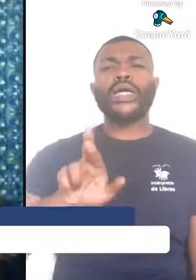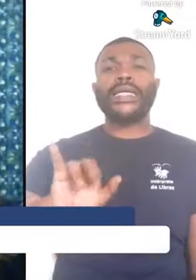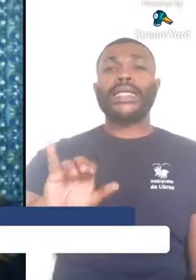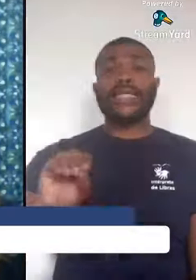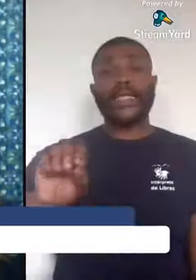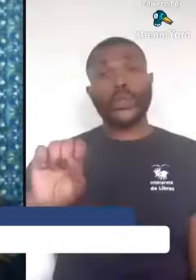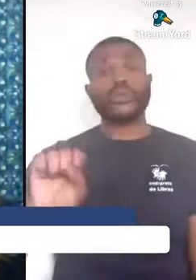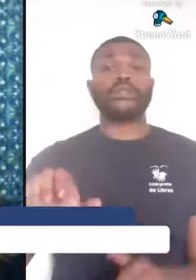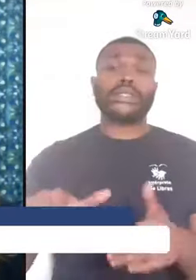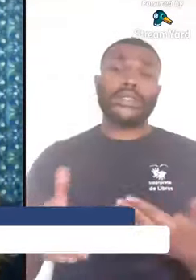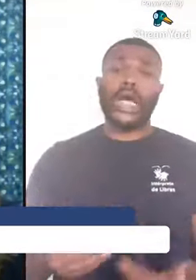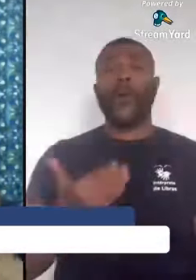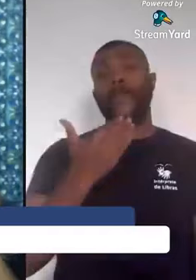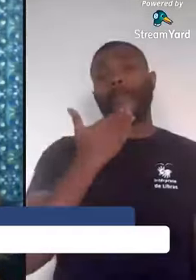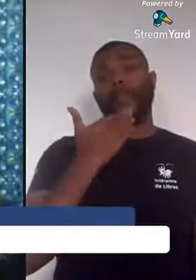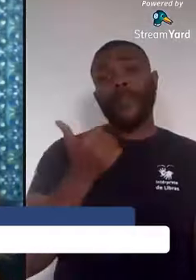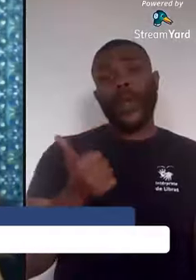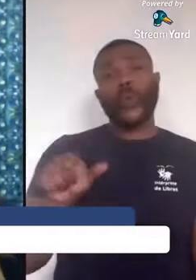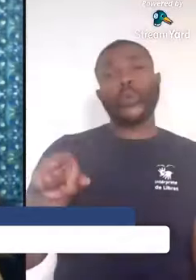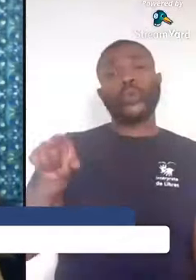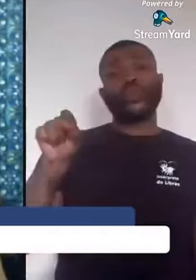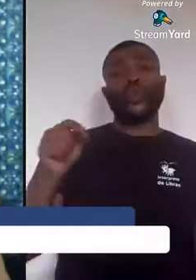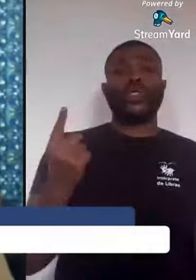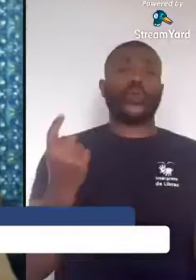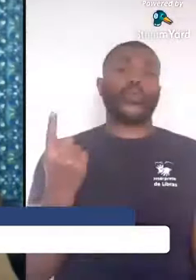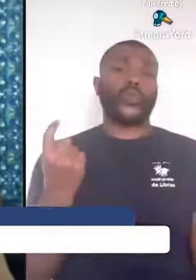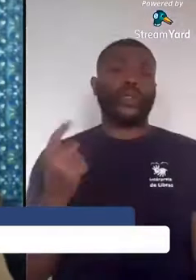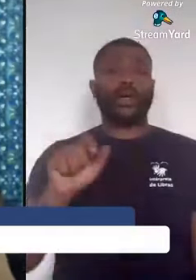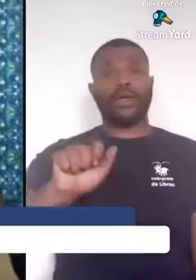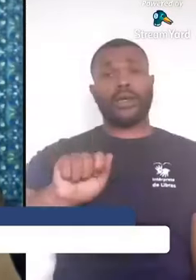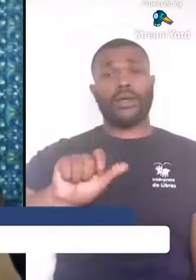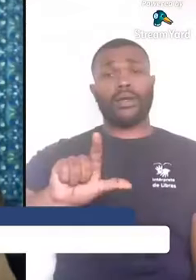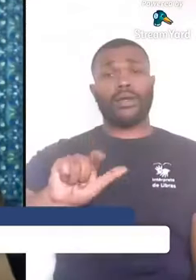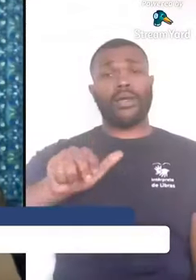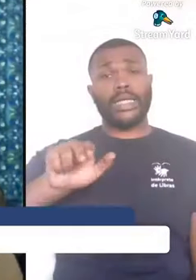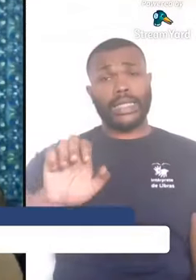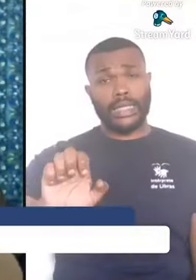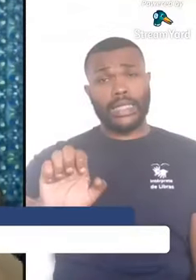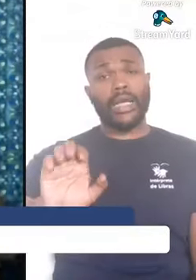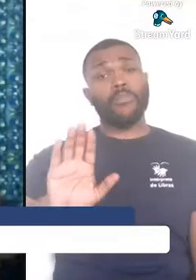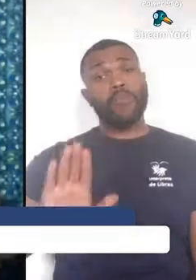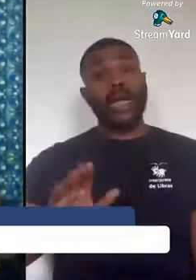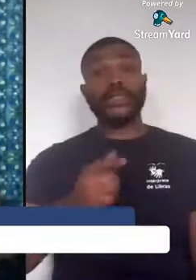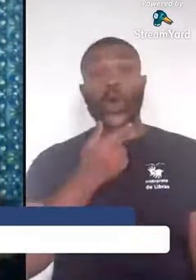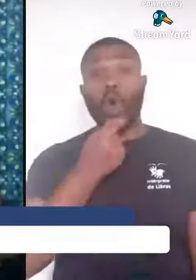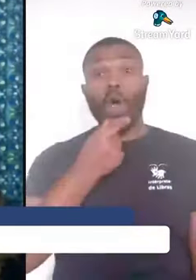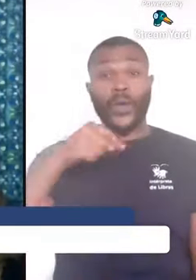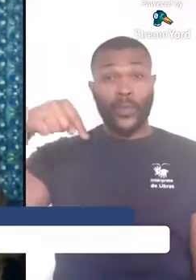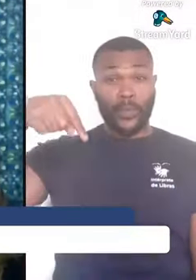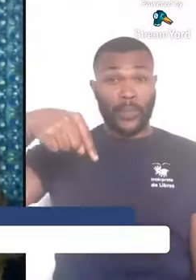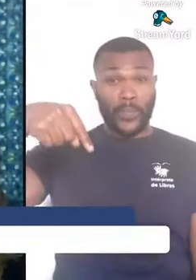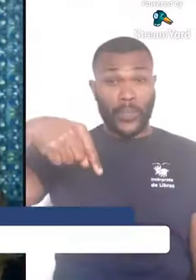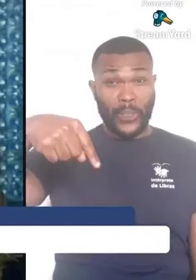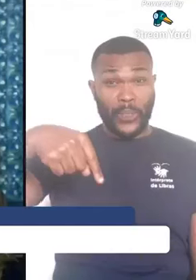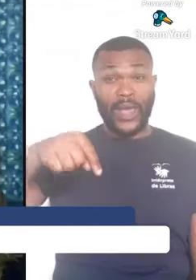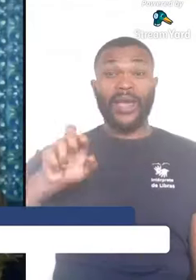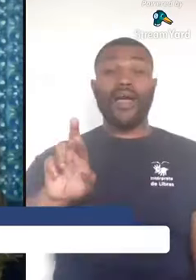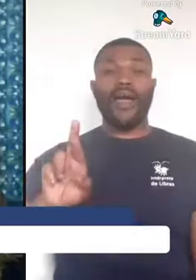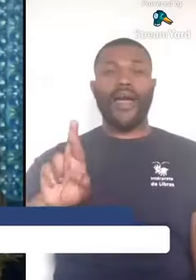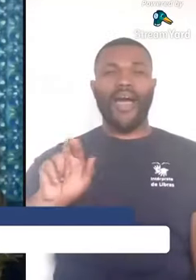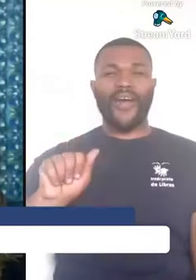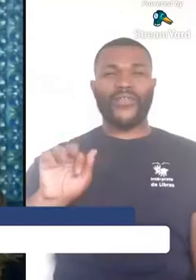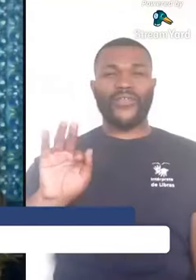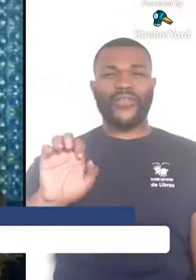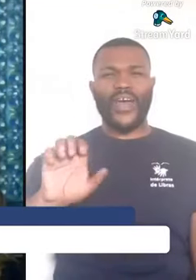melhor ter só você aqui, mas o Rafael é outra figura que ele sabe muito bem, eu